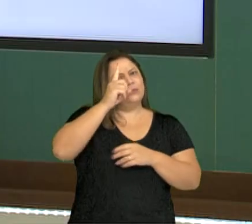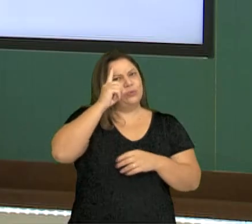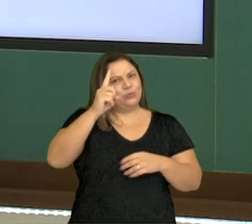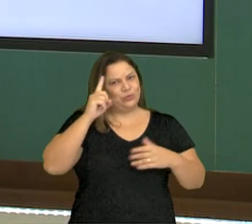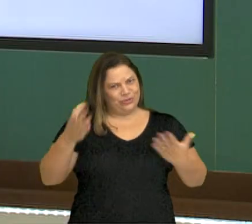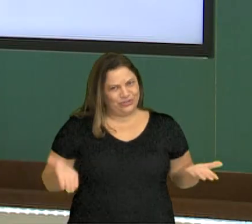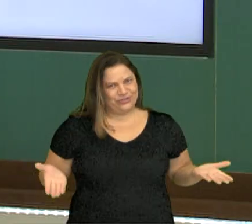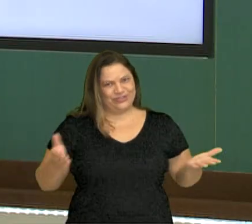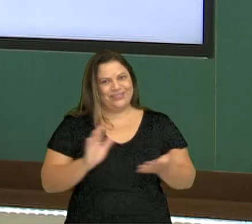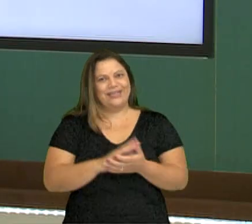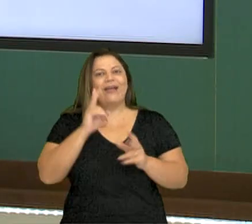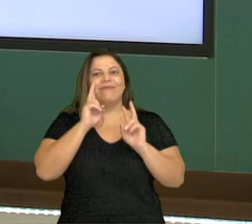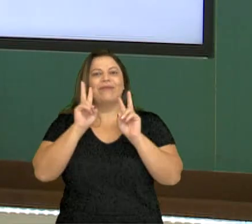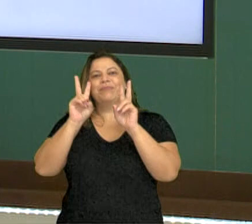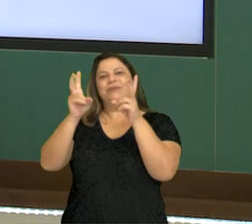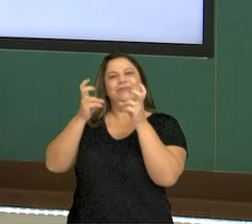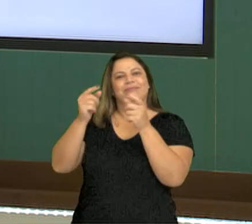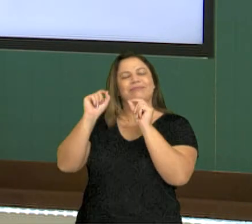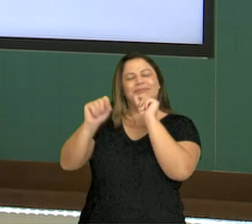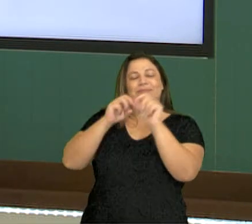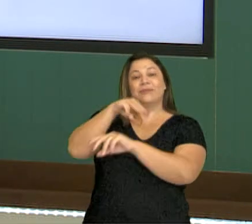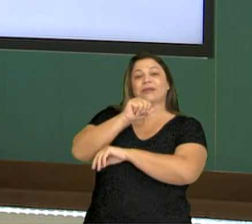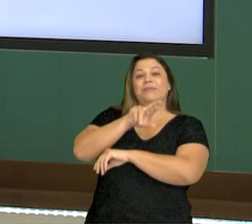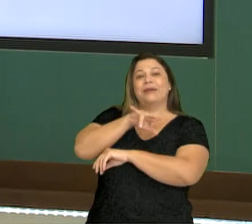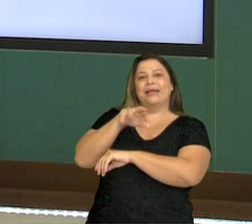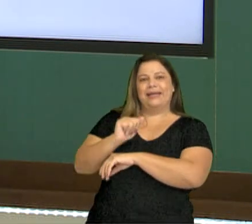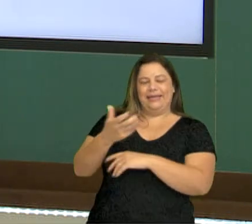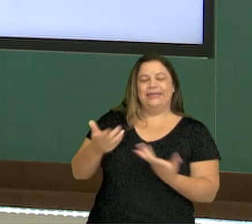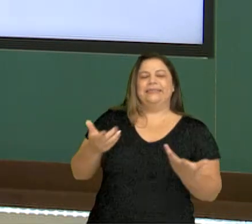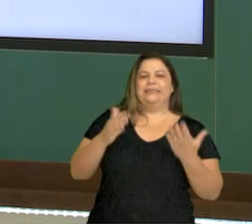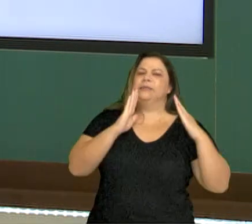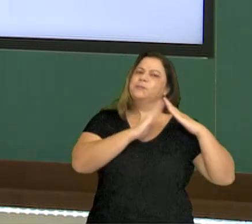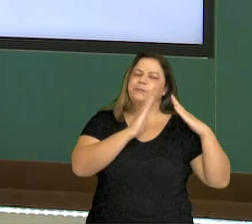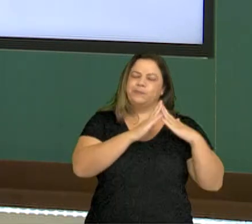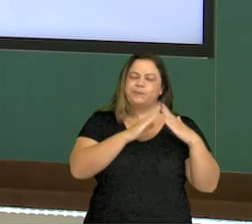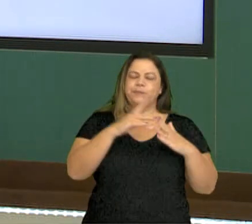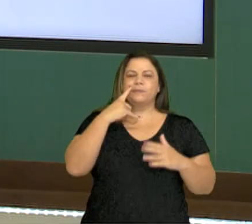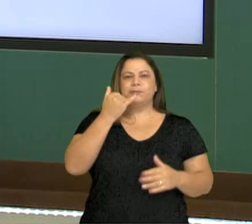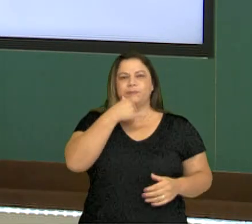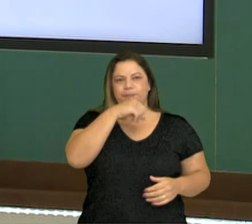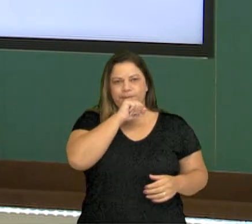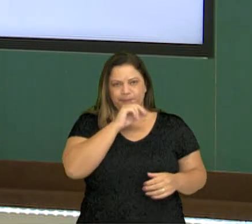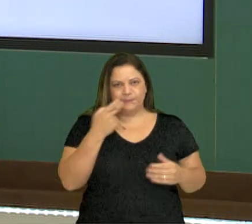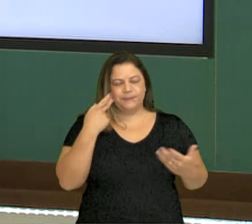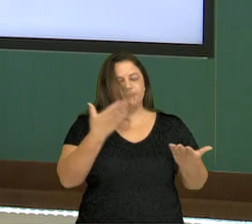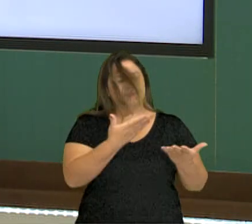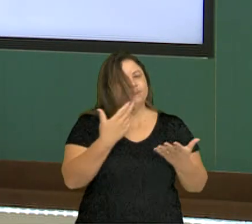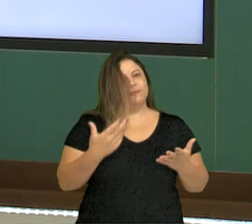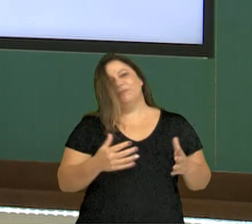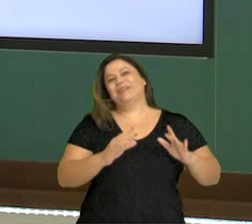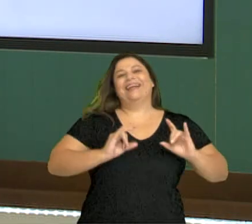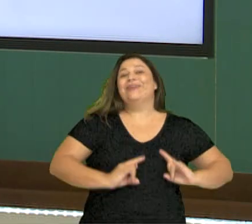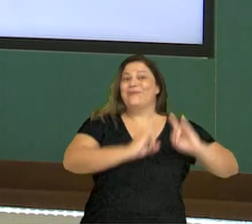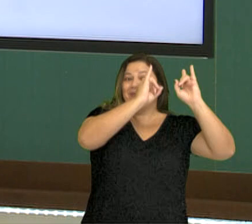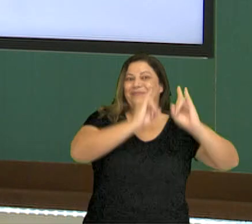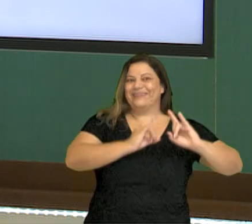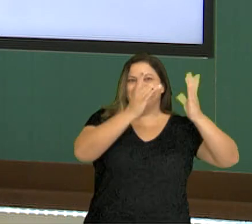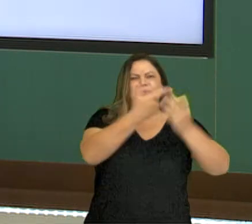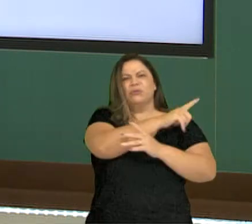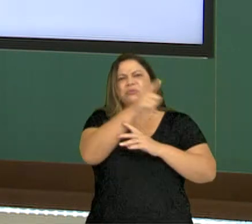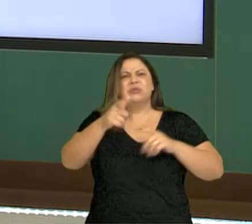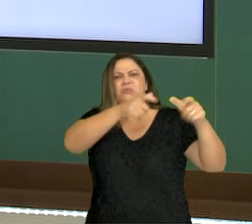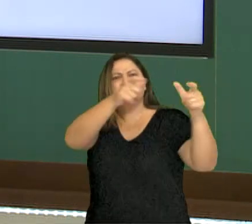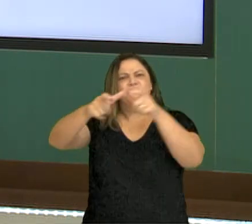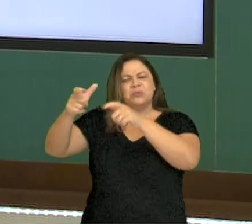Então vamos dar uma olhada novamente? A Maria mora com seus pais num apartamento e não tem muito espaço para plantio.